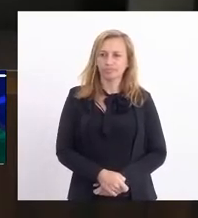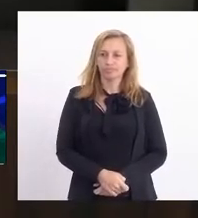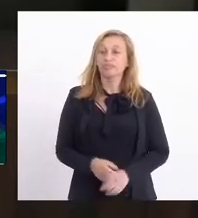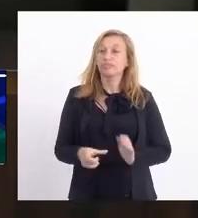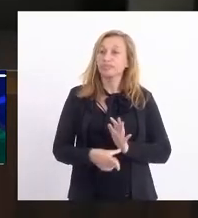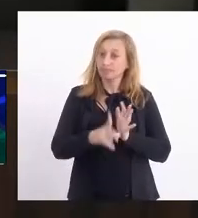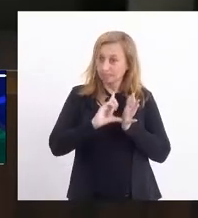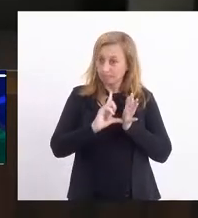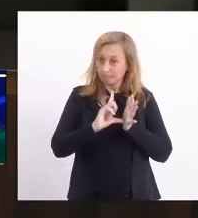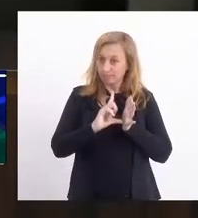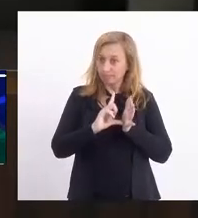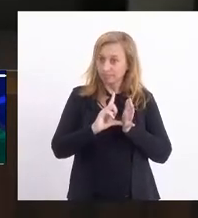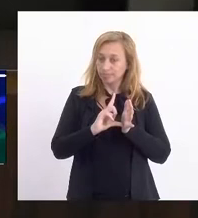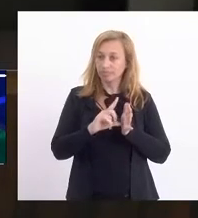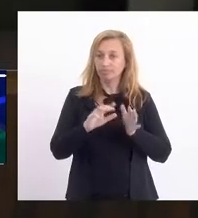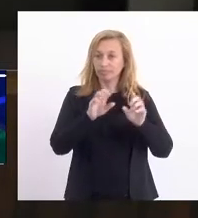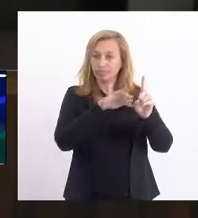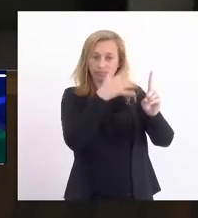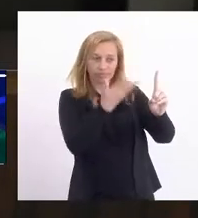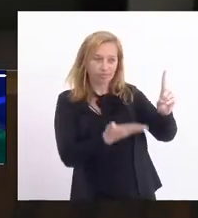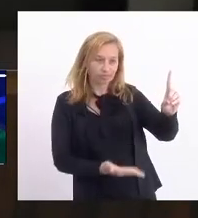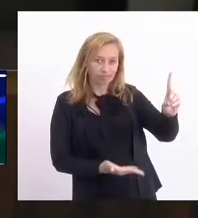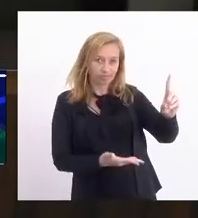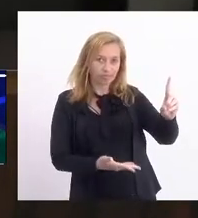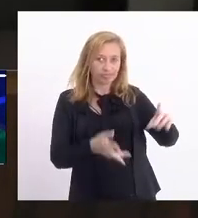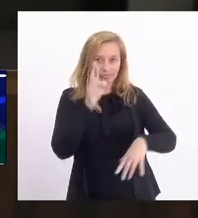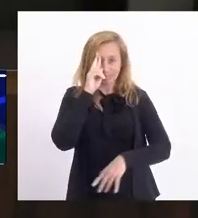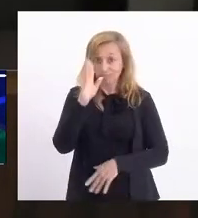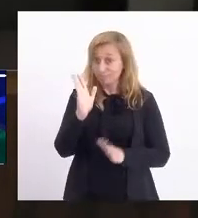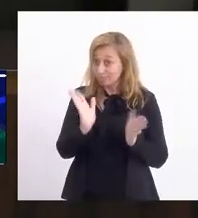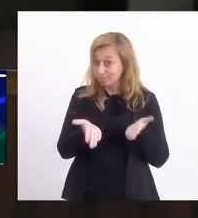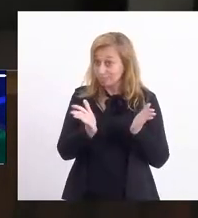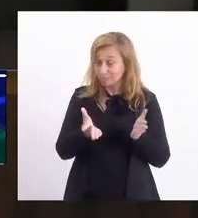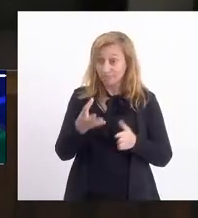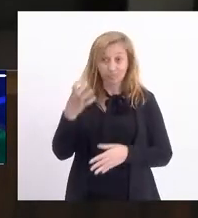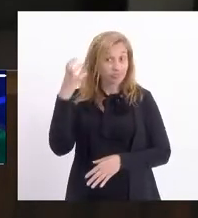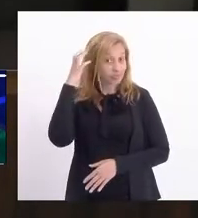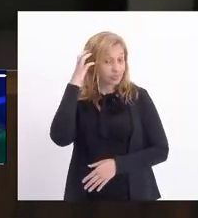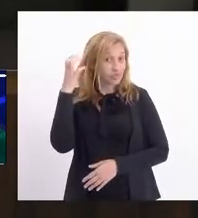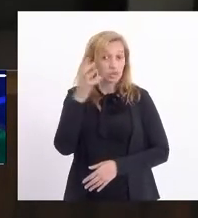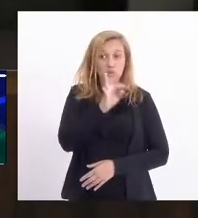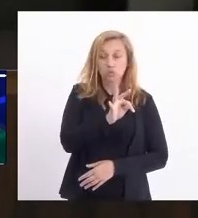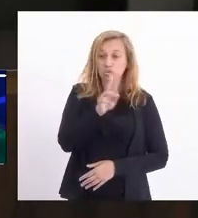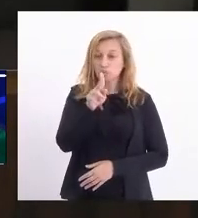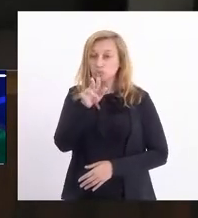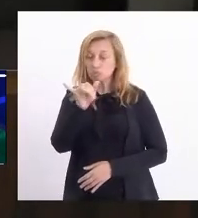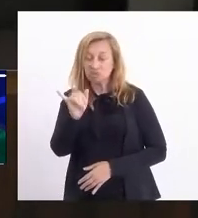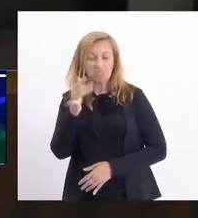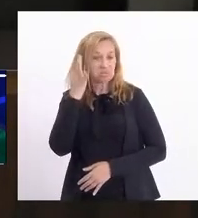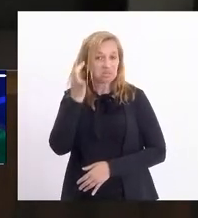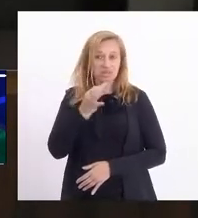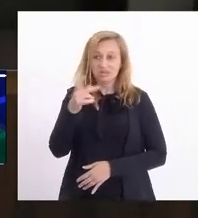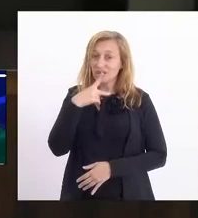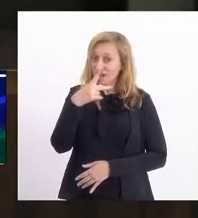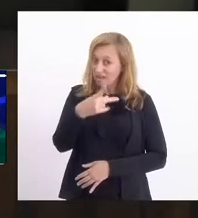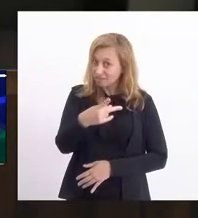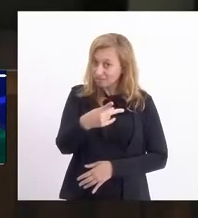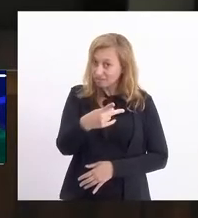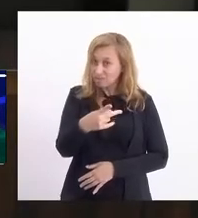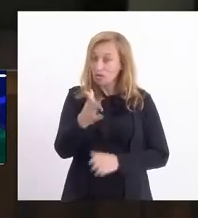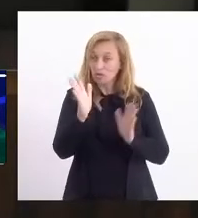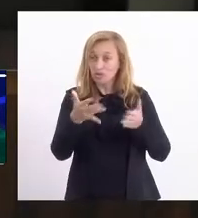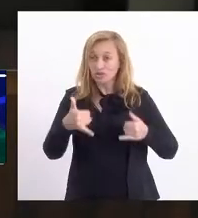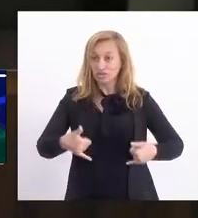Antes, porém, fiz uma homenagem para Vossa Excelência hoje, na Rádio Tupi. Não sei se falaram com Vossa Excelência. Então, hoje